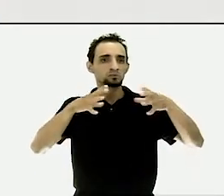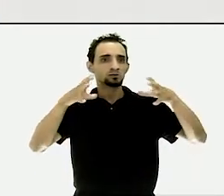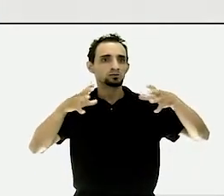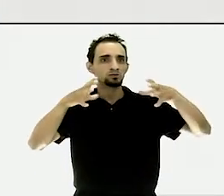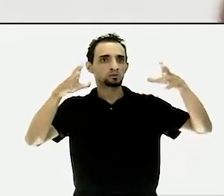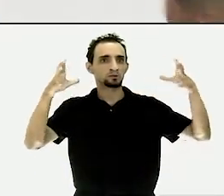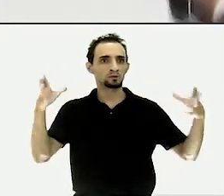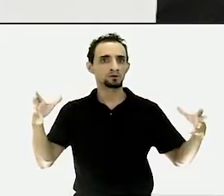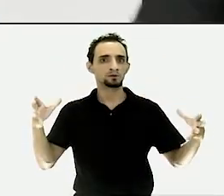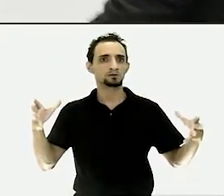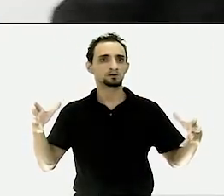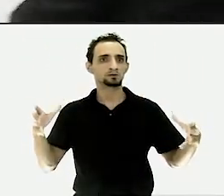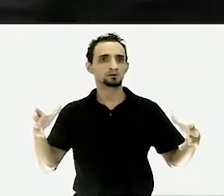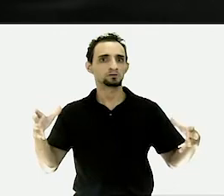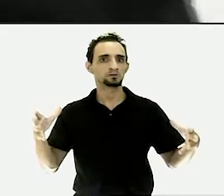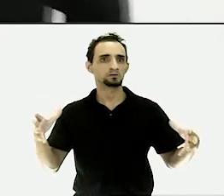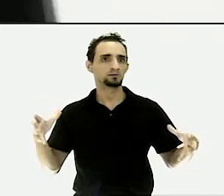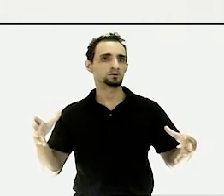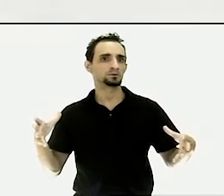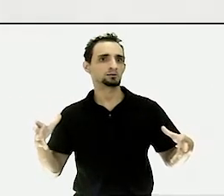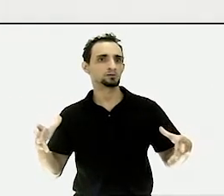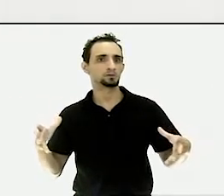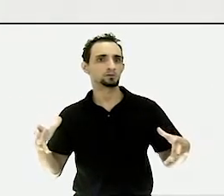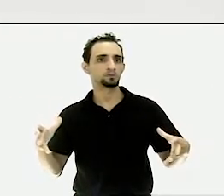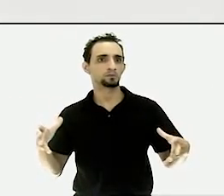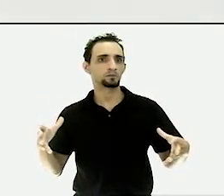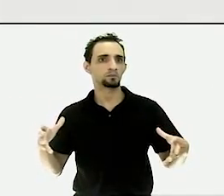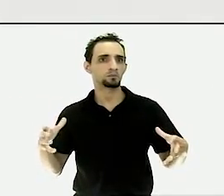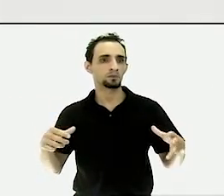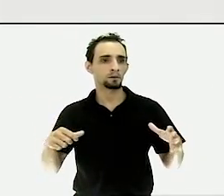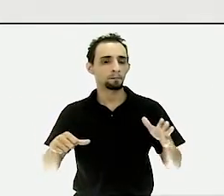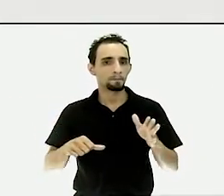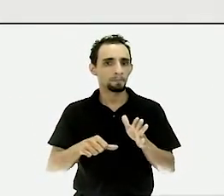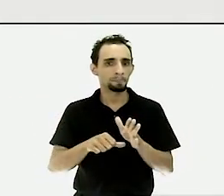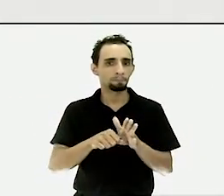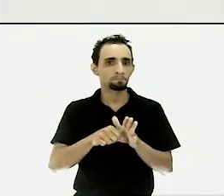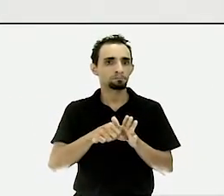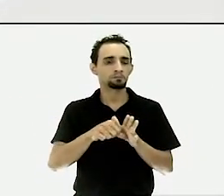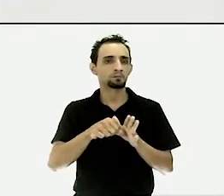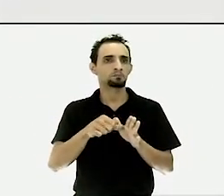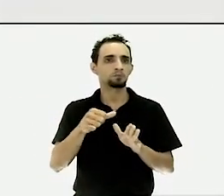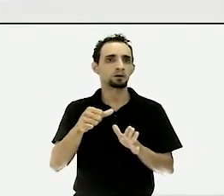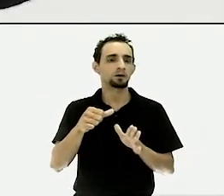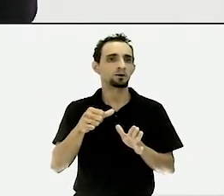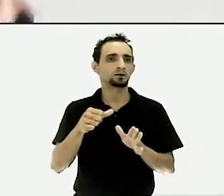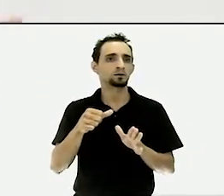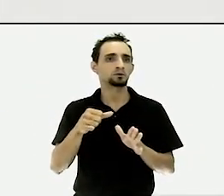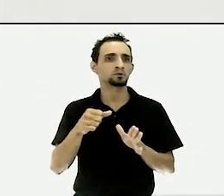do tomógrafo e o ultrassom, fizemos o laboratório de análises e o raio-x